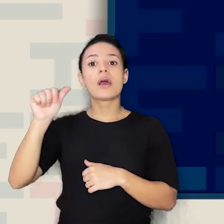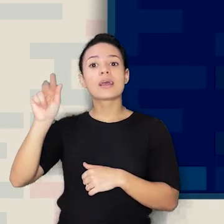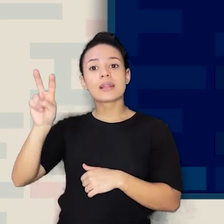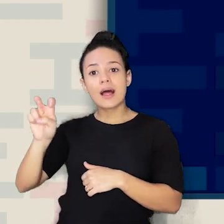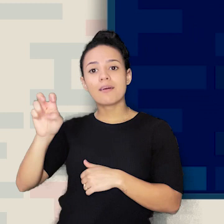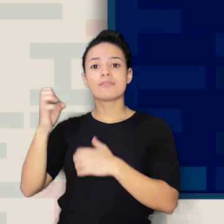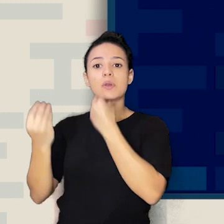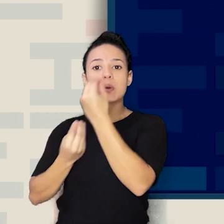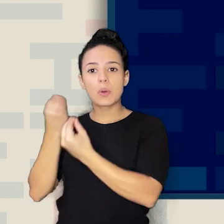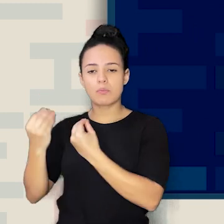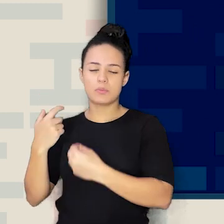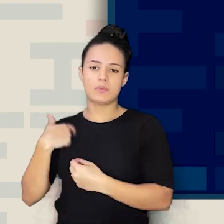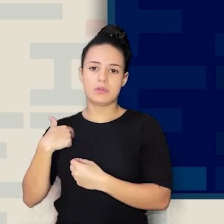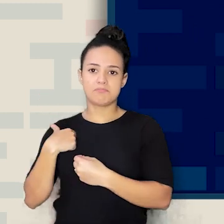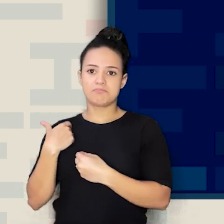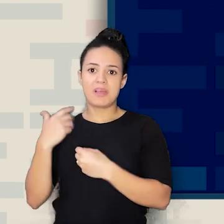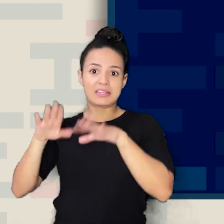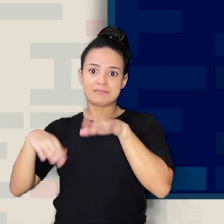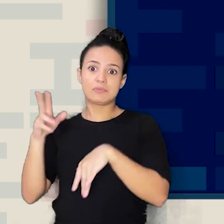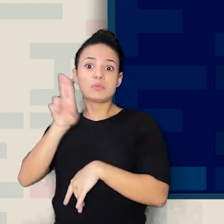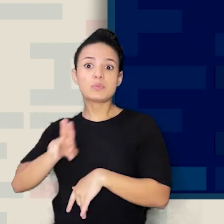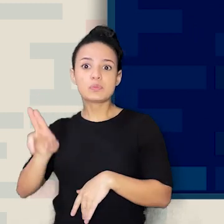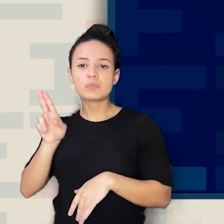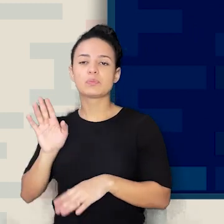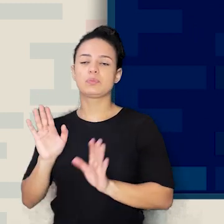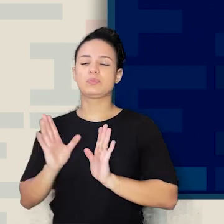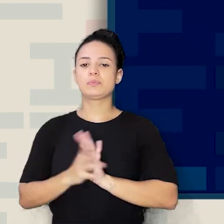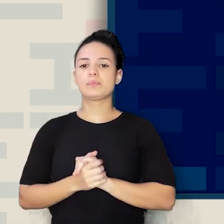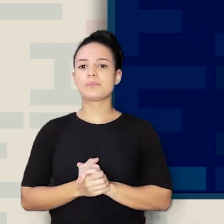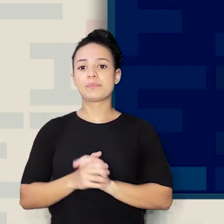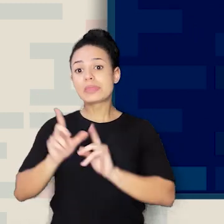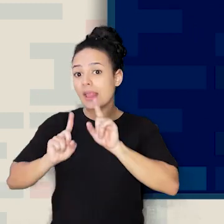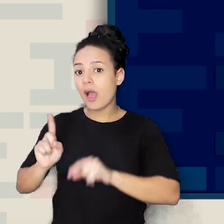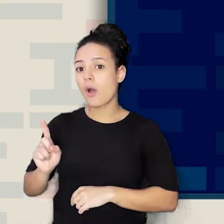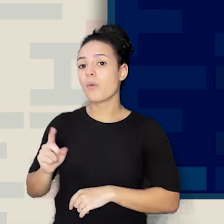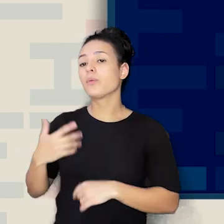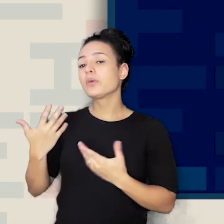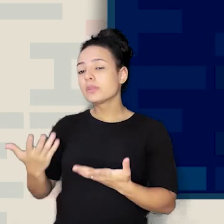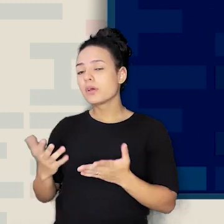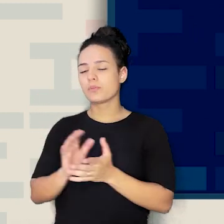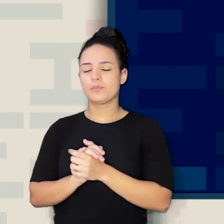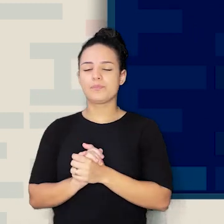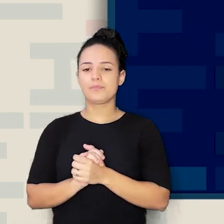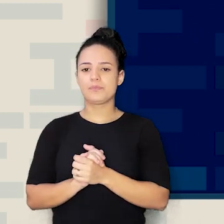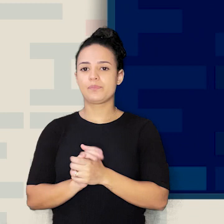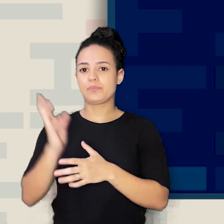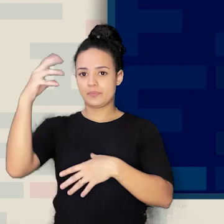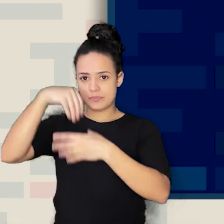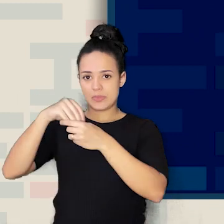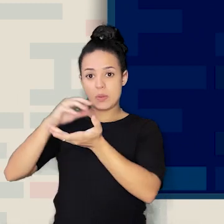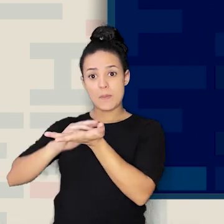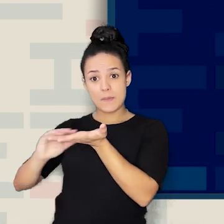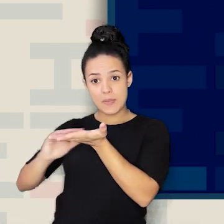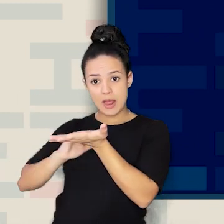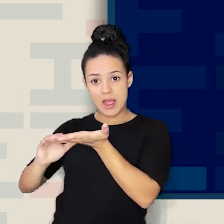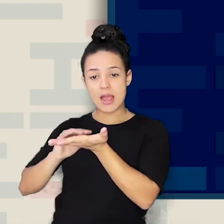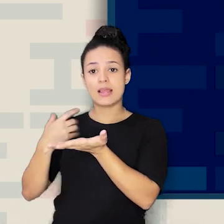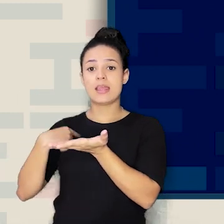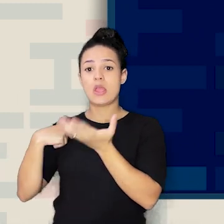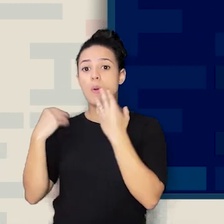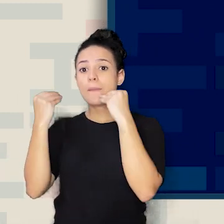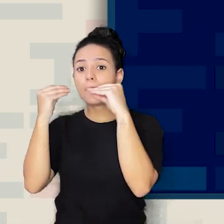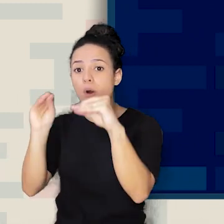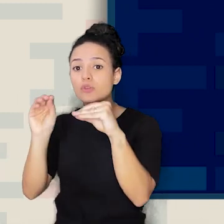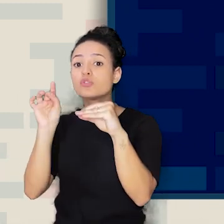nem sempre eu uso. Então, na musicografia Braille, a armadura de clave, eu escrevo apenas